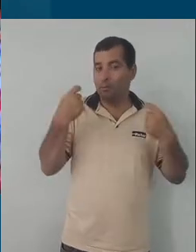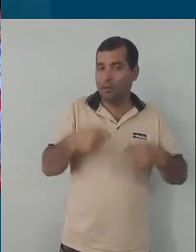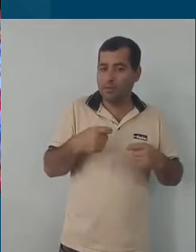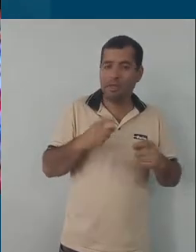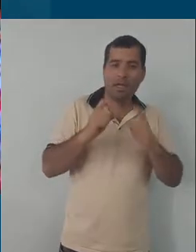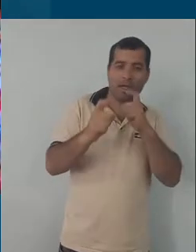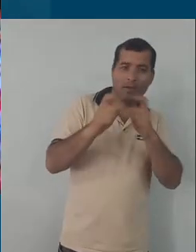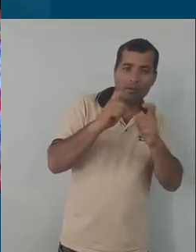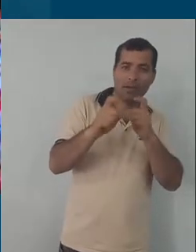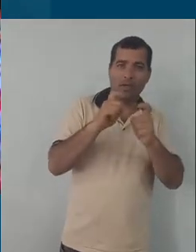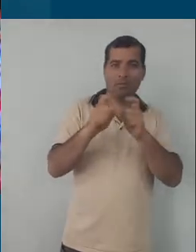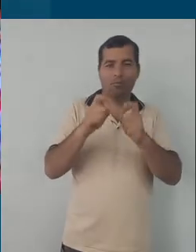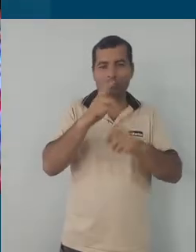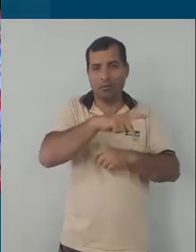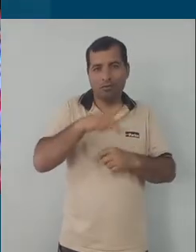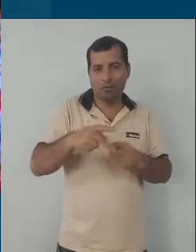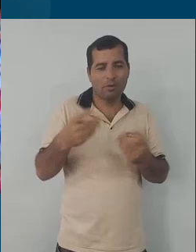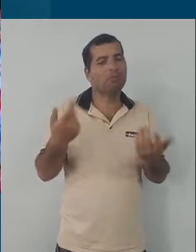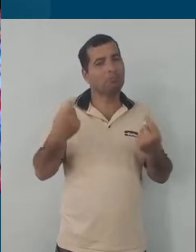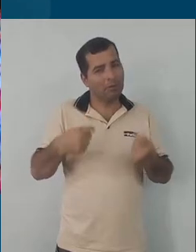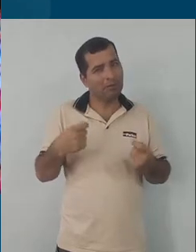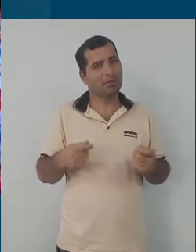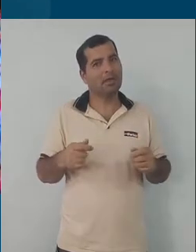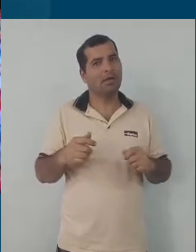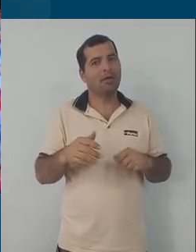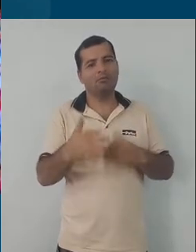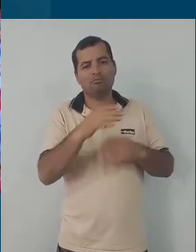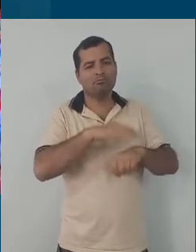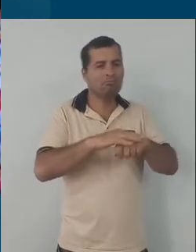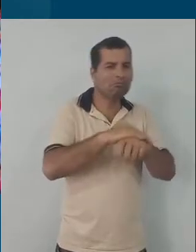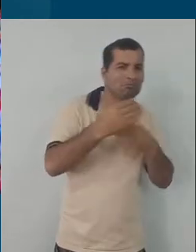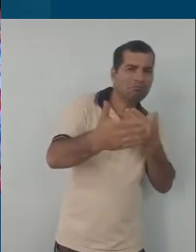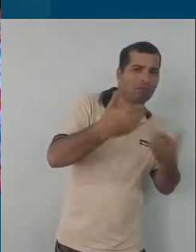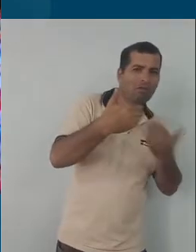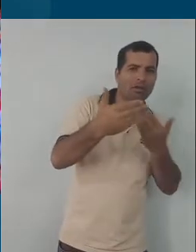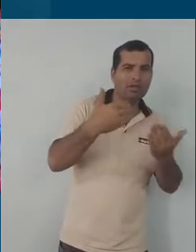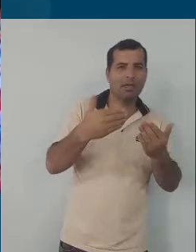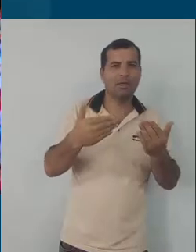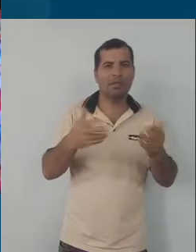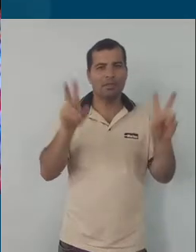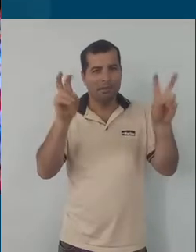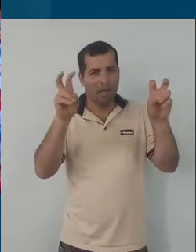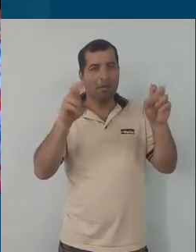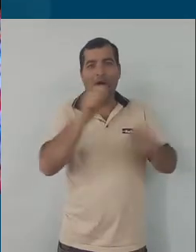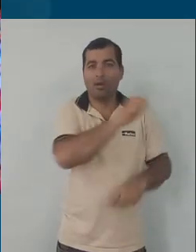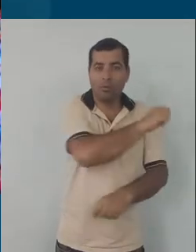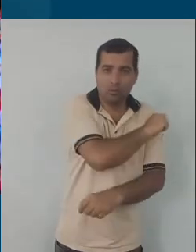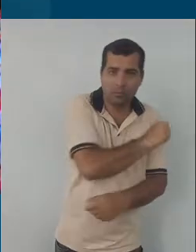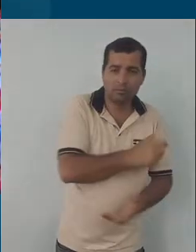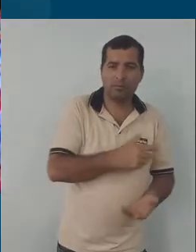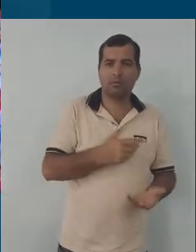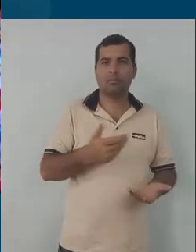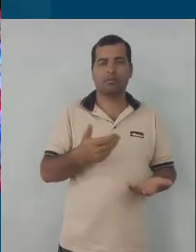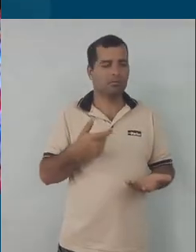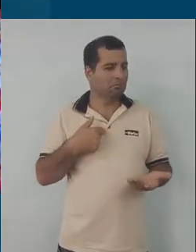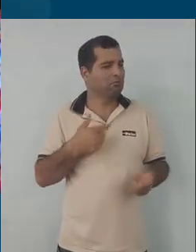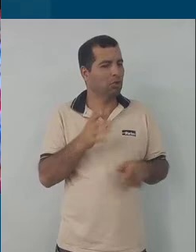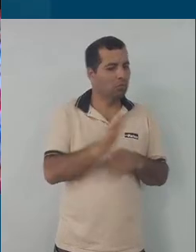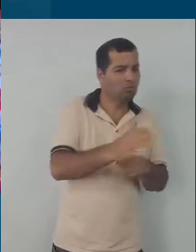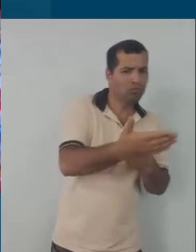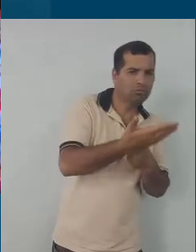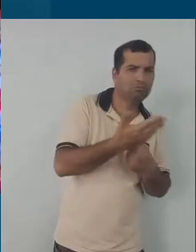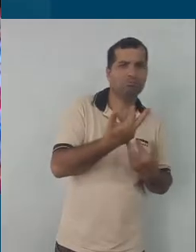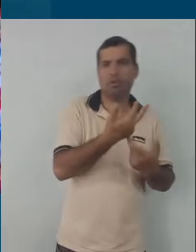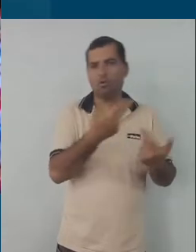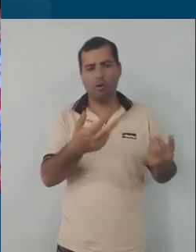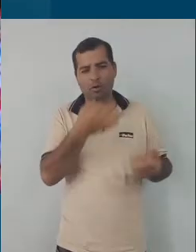professores de alguma forma, né? Para que eles possam conversar sobre os alunos. Quem passa o aluno para quem, o que ele sabe sobre aquele aluno, né? Acho